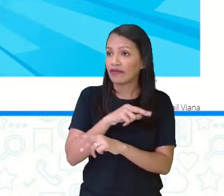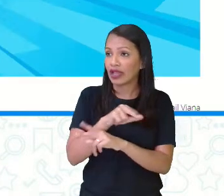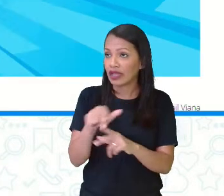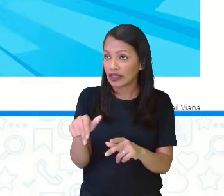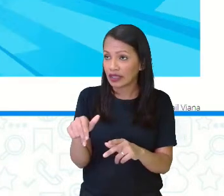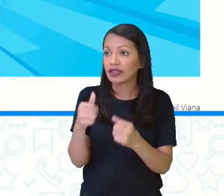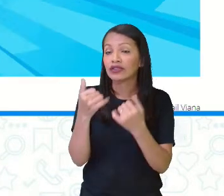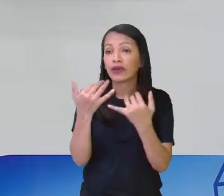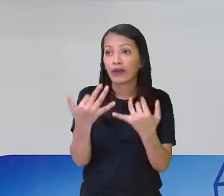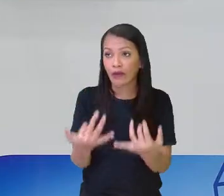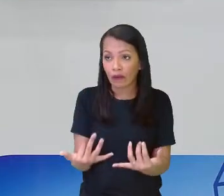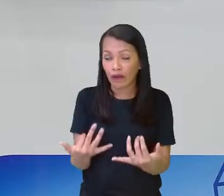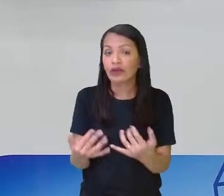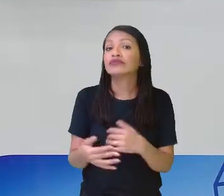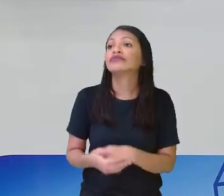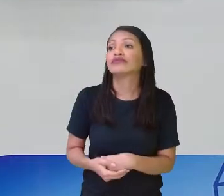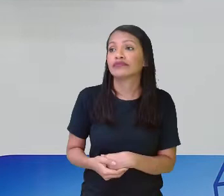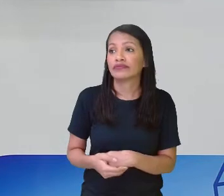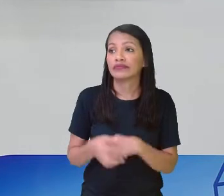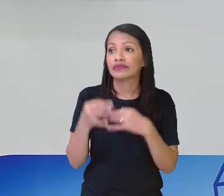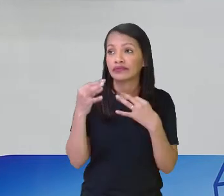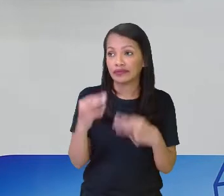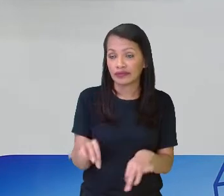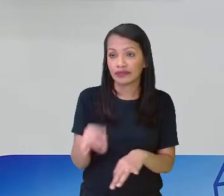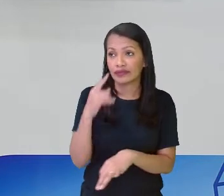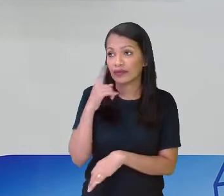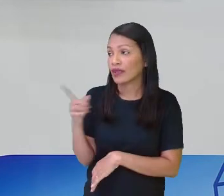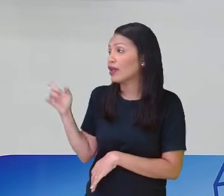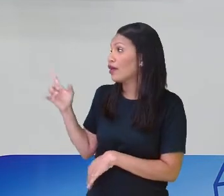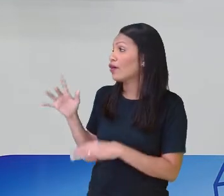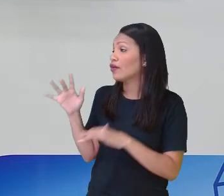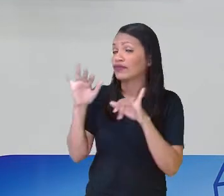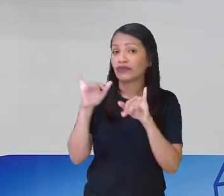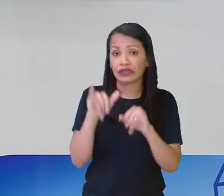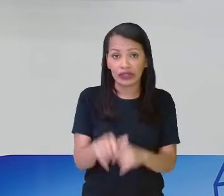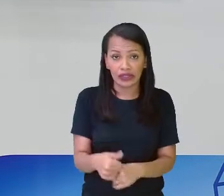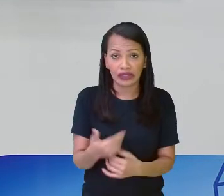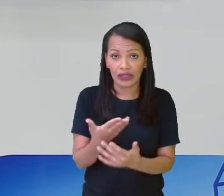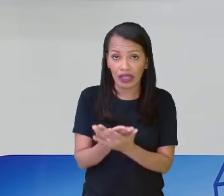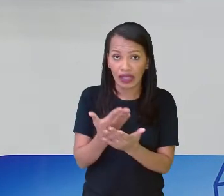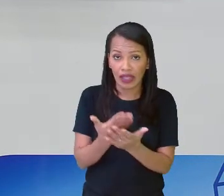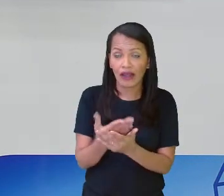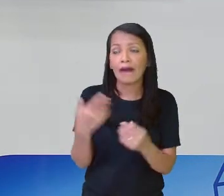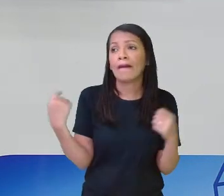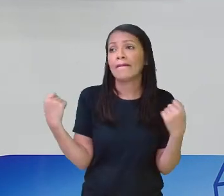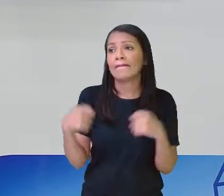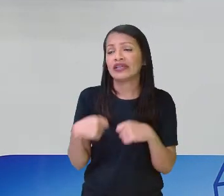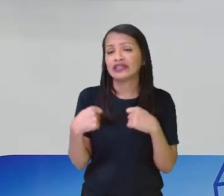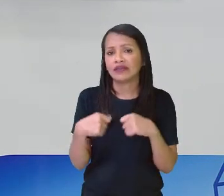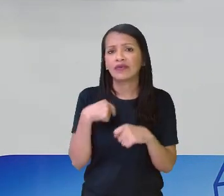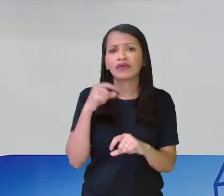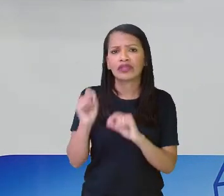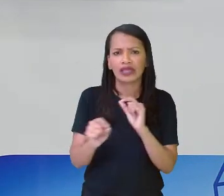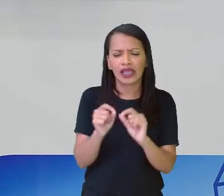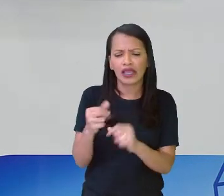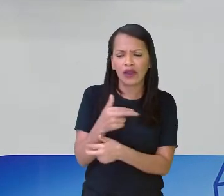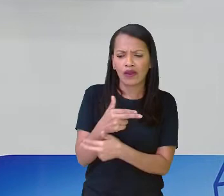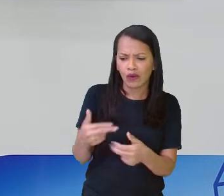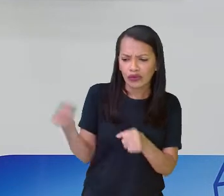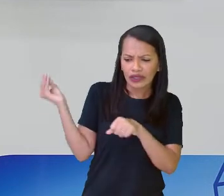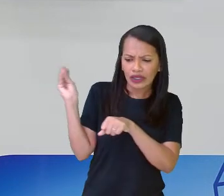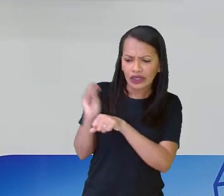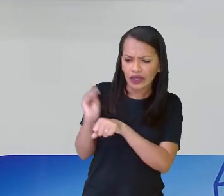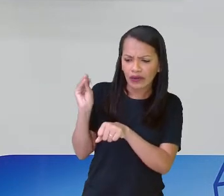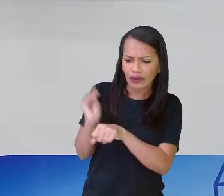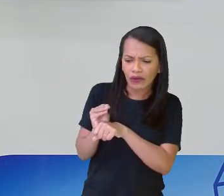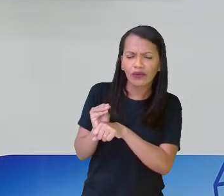falar sobre isso aí, tá certo? E para a gente finalizar, nós precisamos ter medidas preventivas contra a